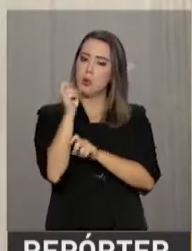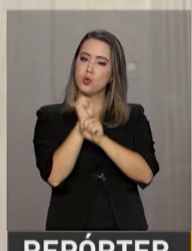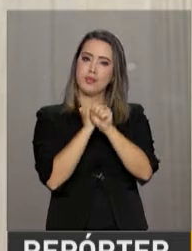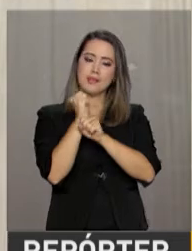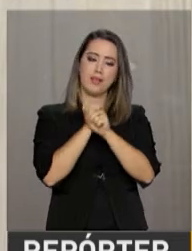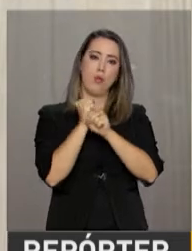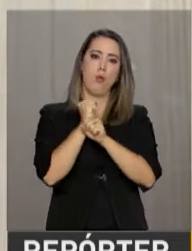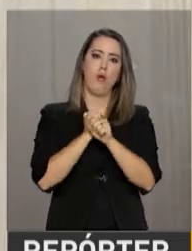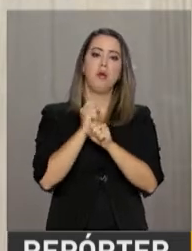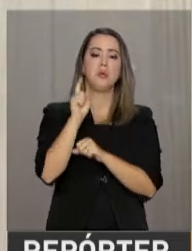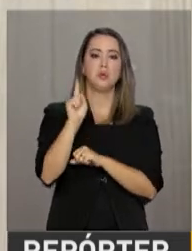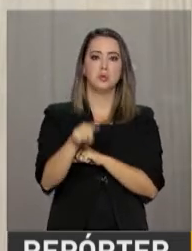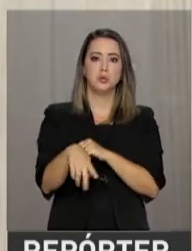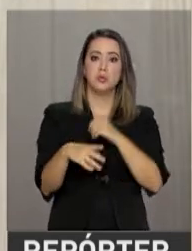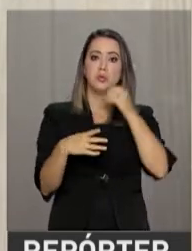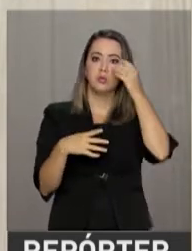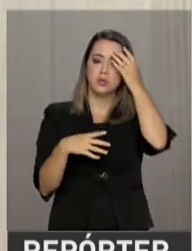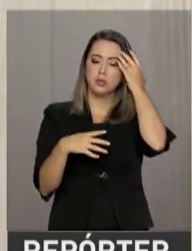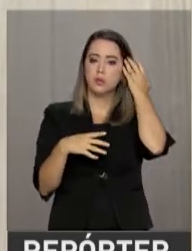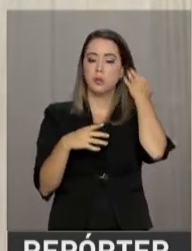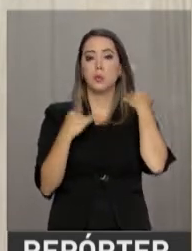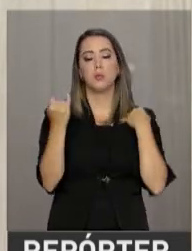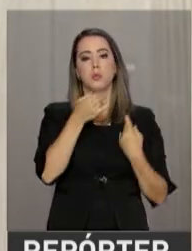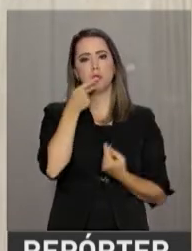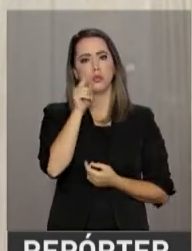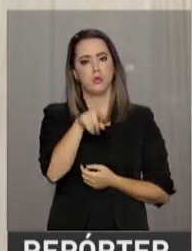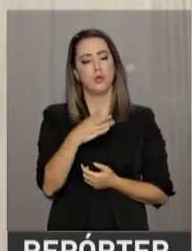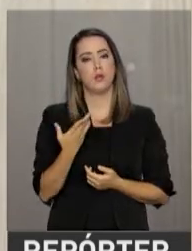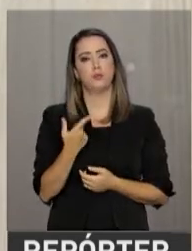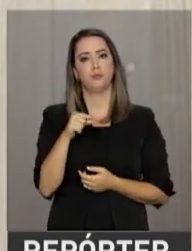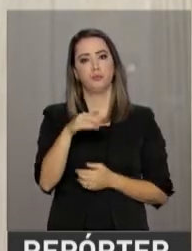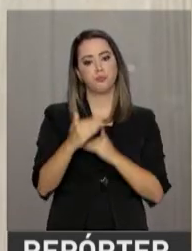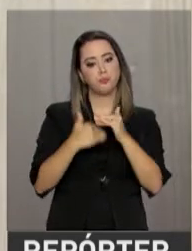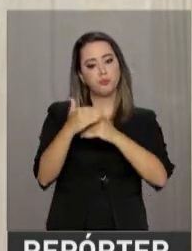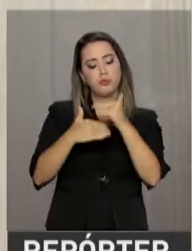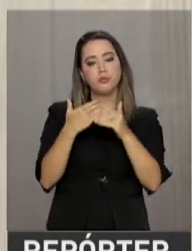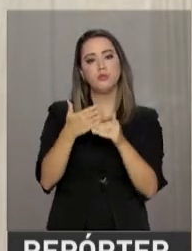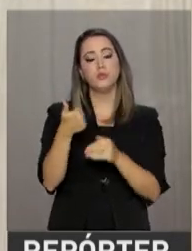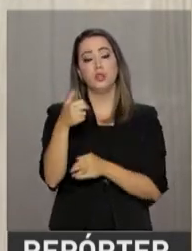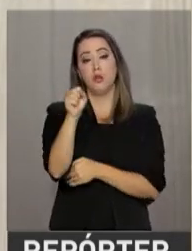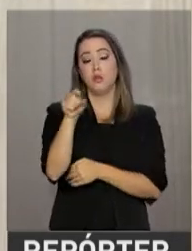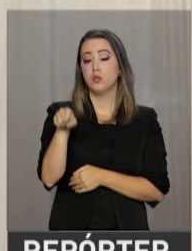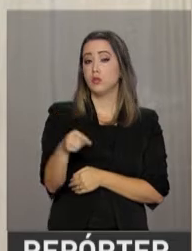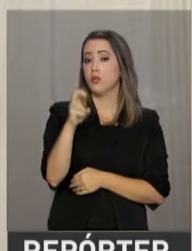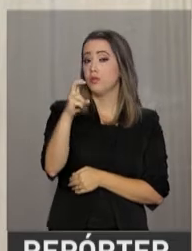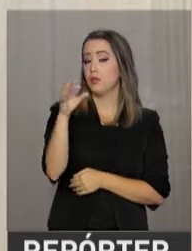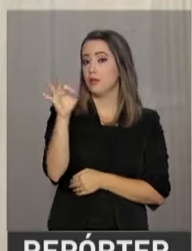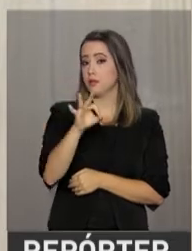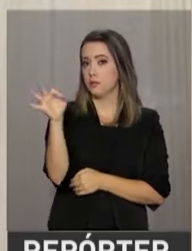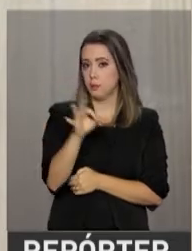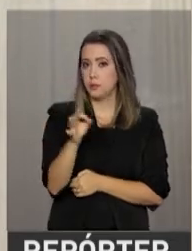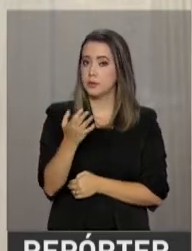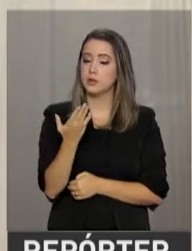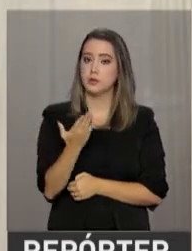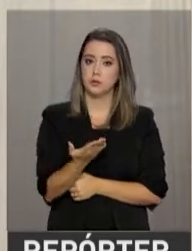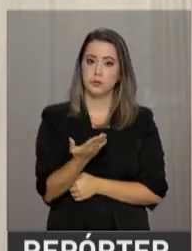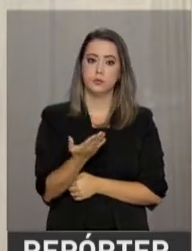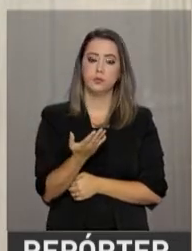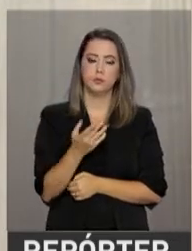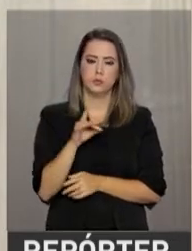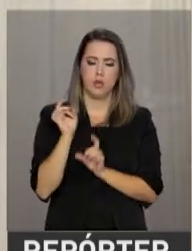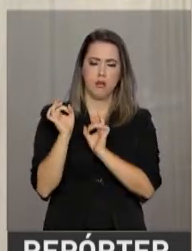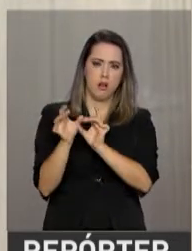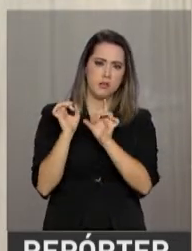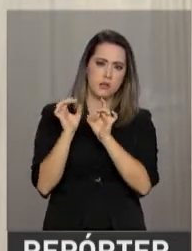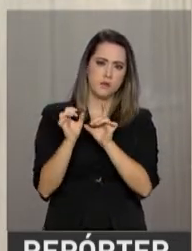realmente de se ressaltar o aumento de 18,5 por cento nas